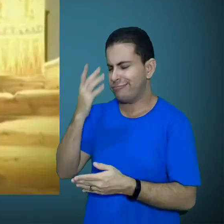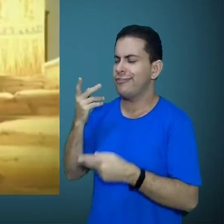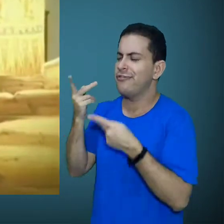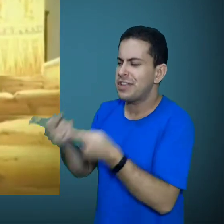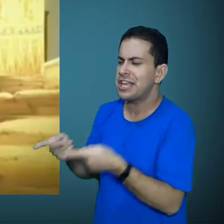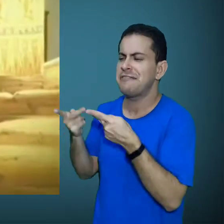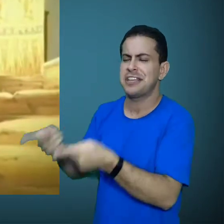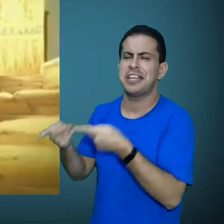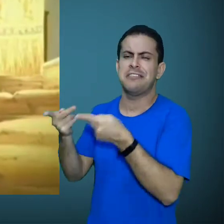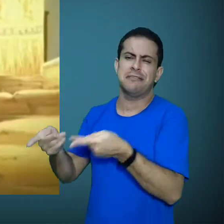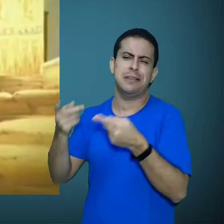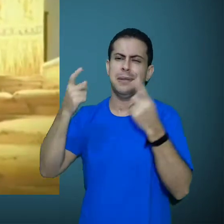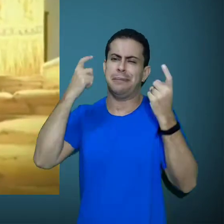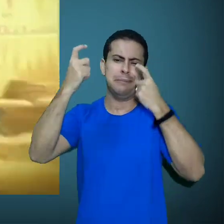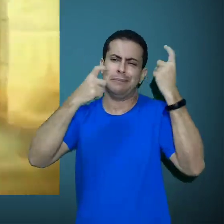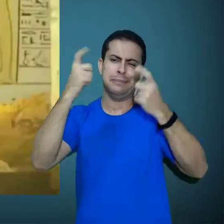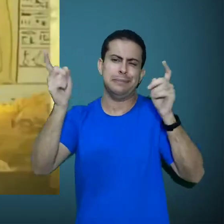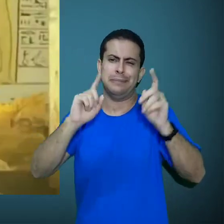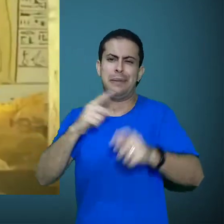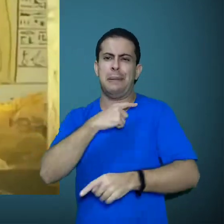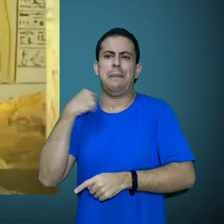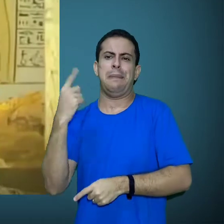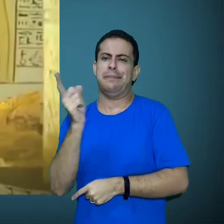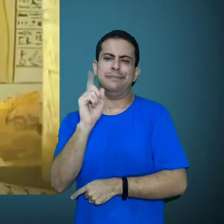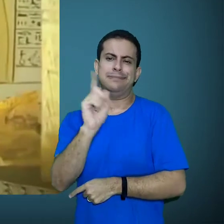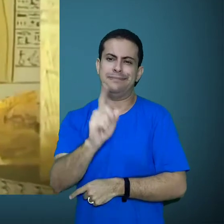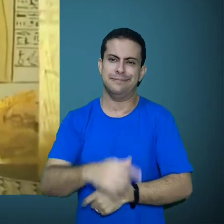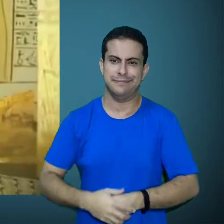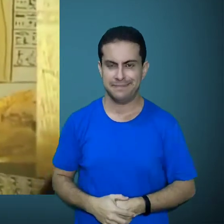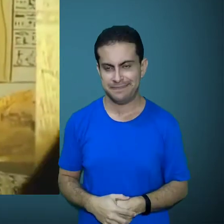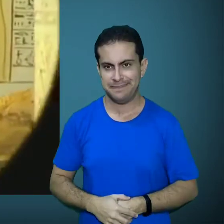e ninguém realmente se preocupa com a maldição.